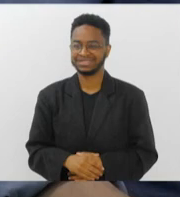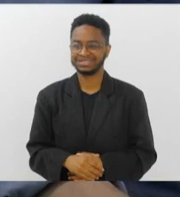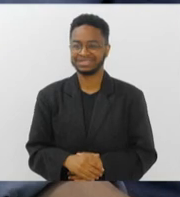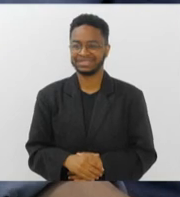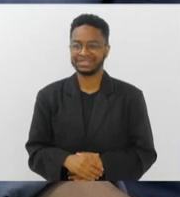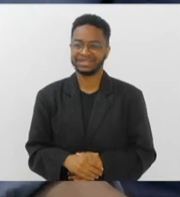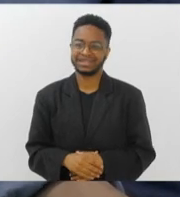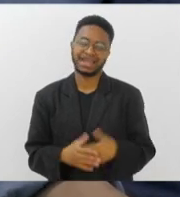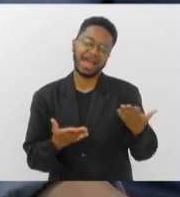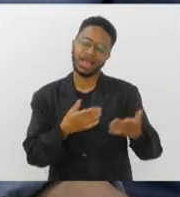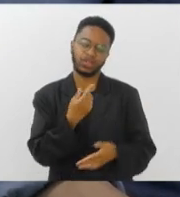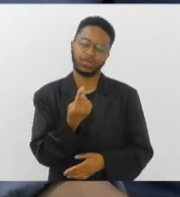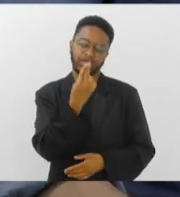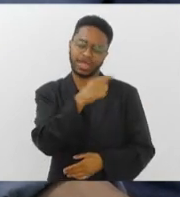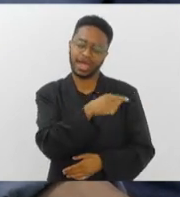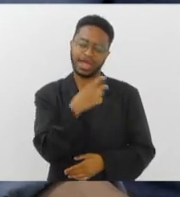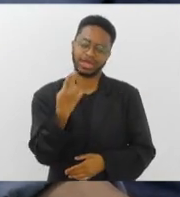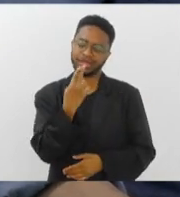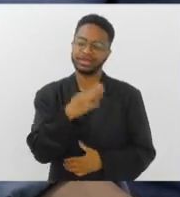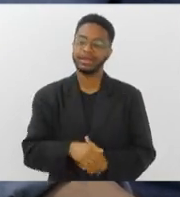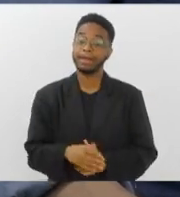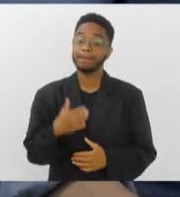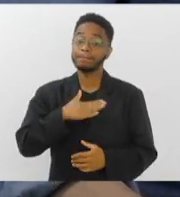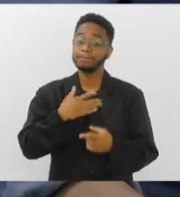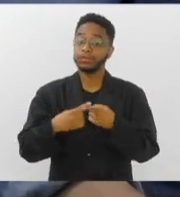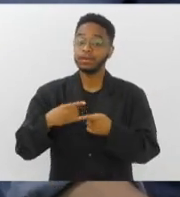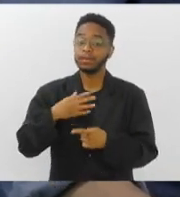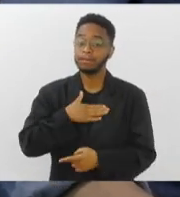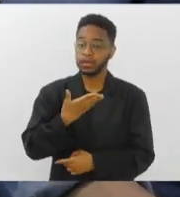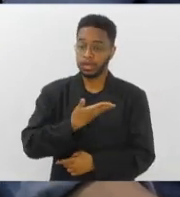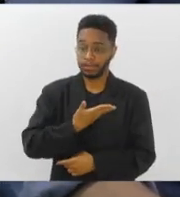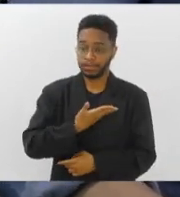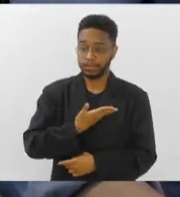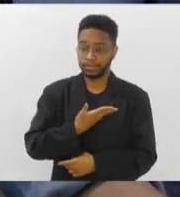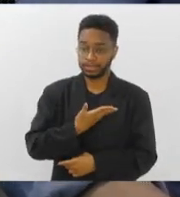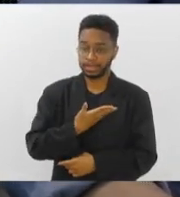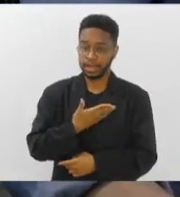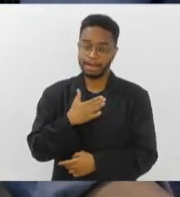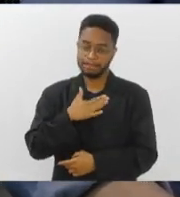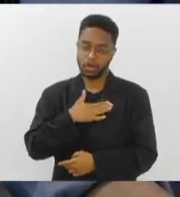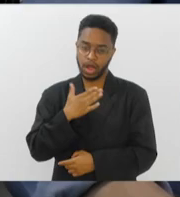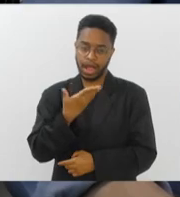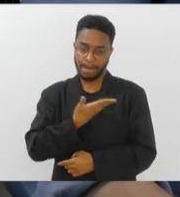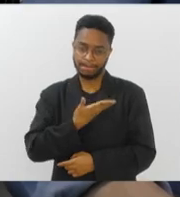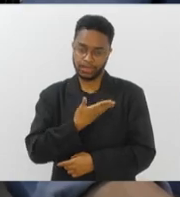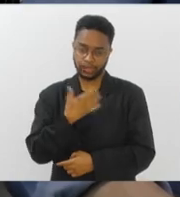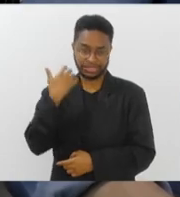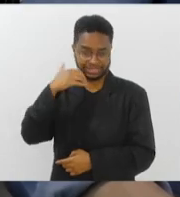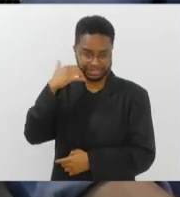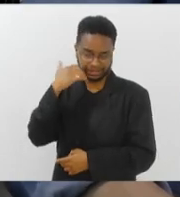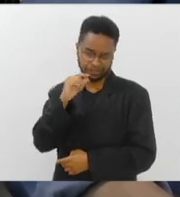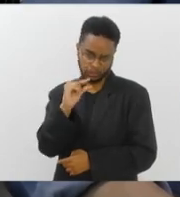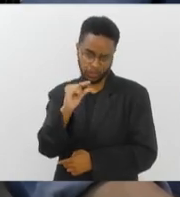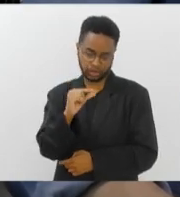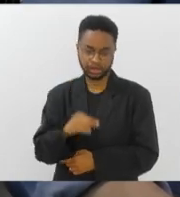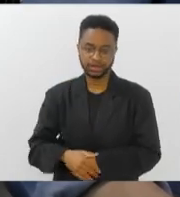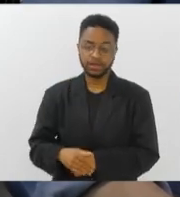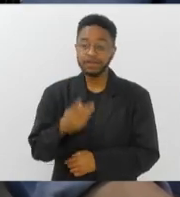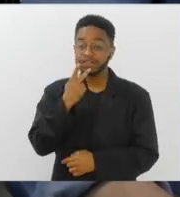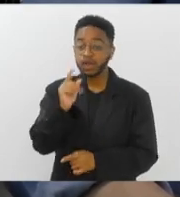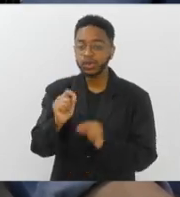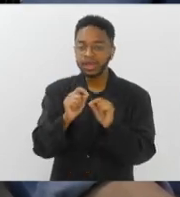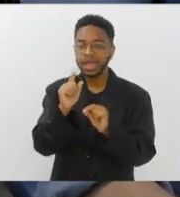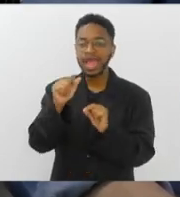é covardia. É que nem um amigo meu, que era meio ligeiramente devasso, ele dizia. Ele dizia que